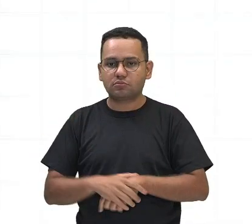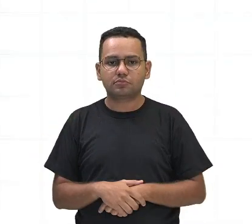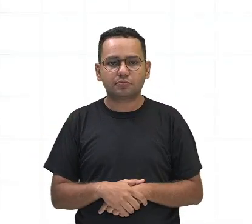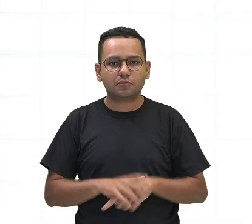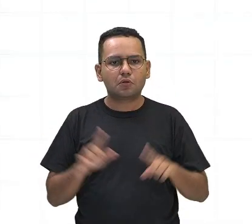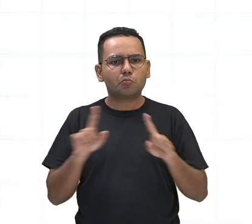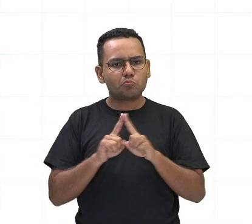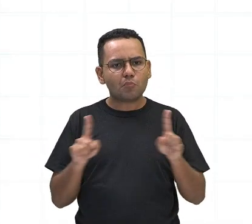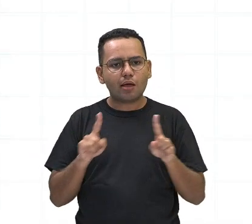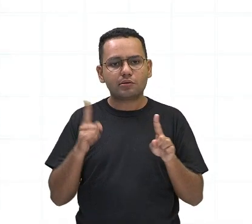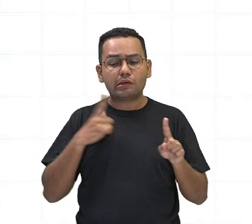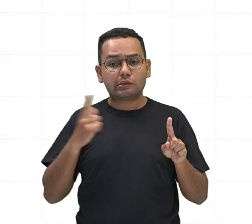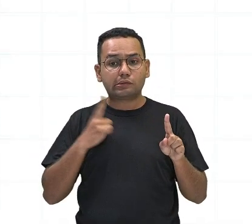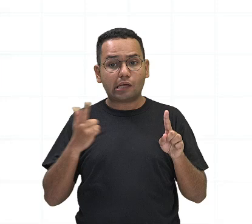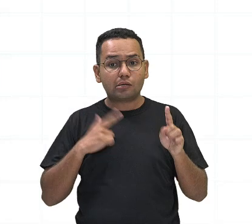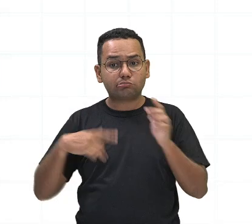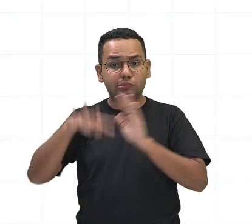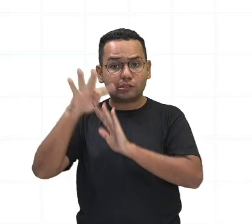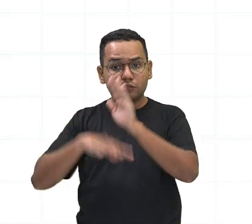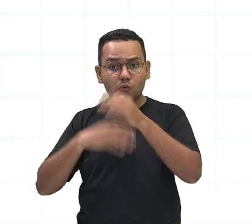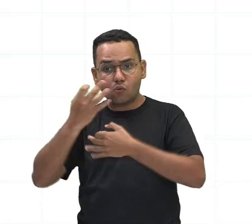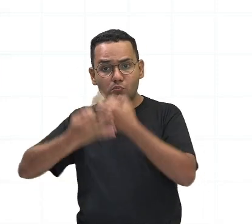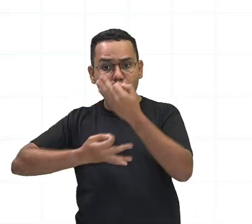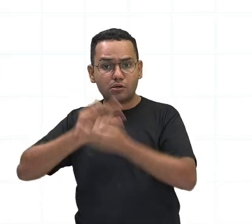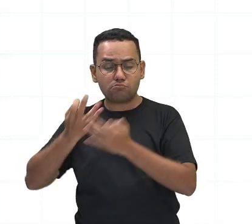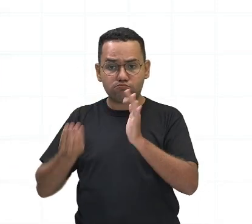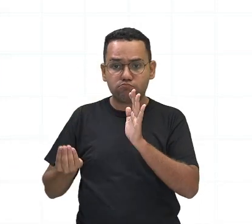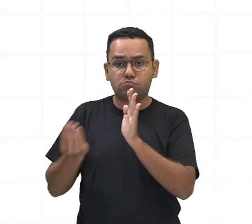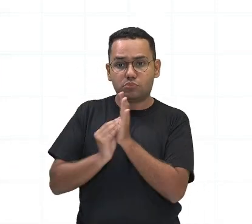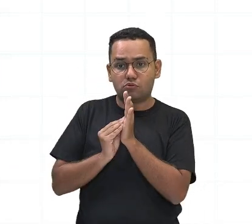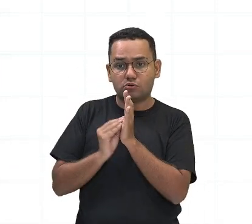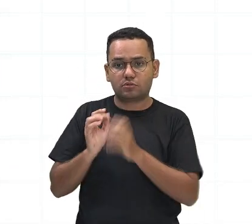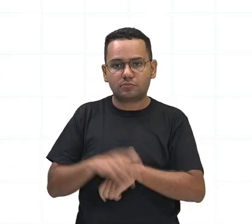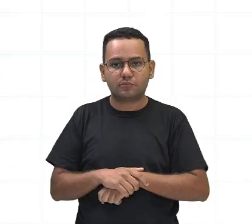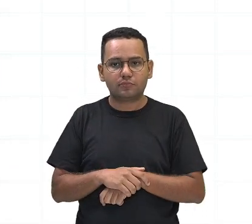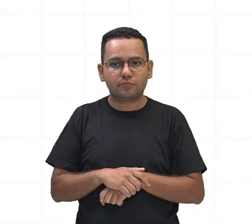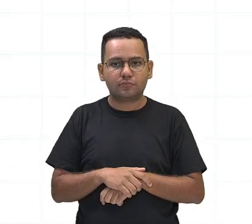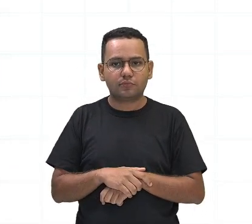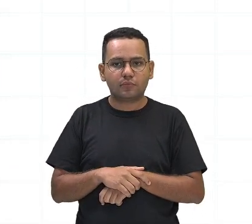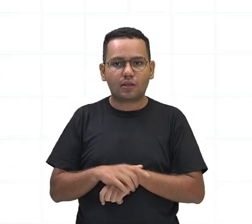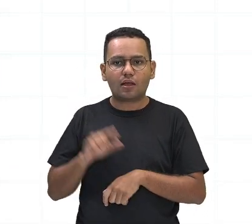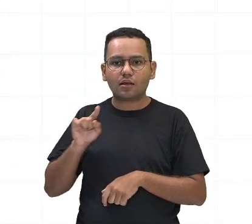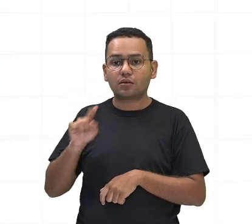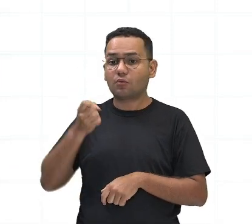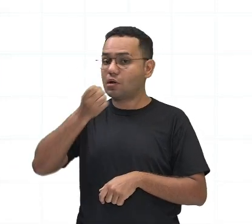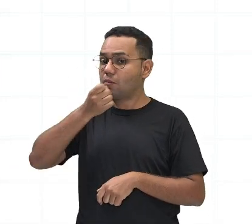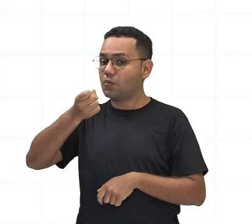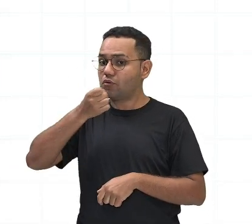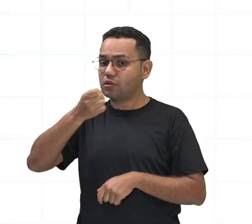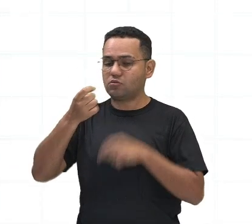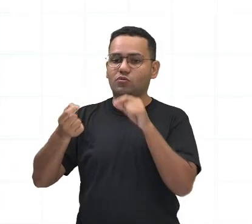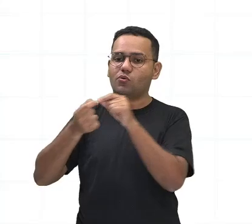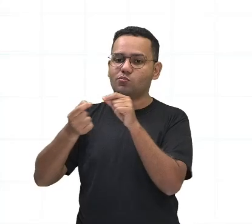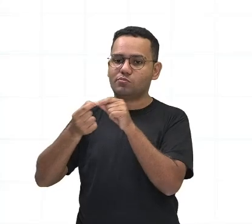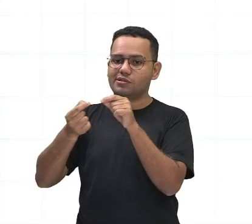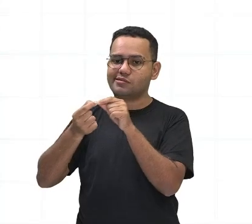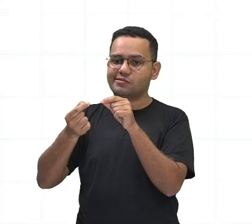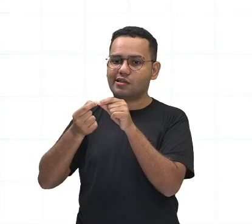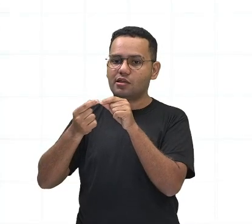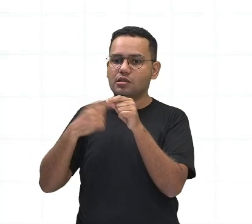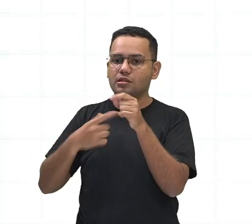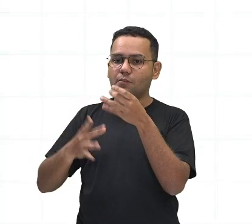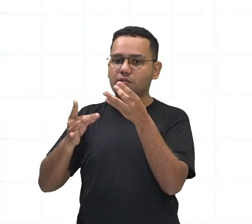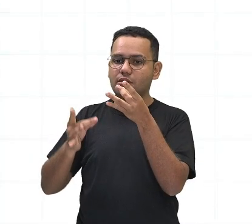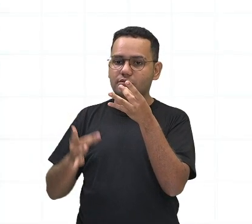opinião presente aqui, e a gente vai ser, essa matéria ela vai ser configurada como uma reportagem, né? Um texto mais longo.